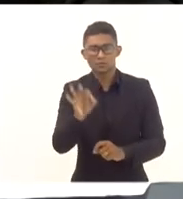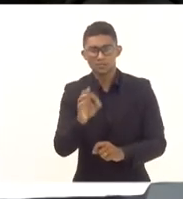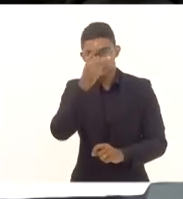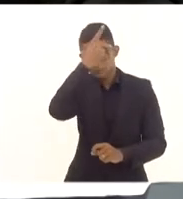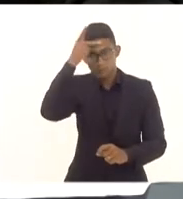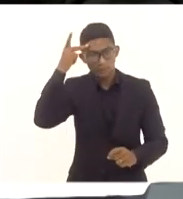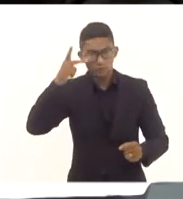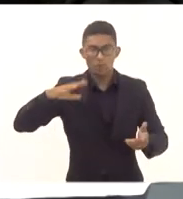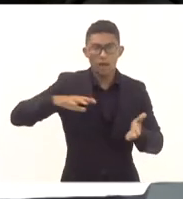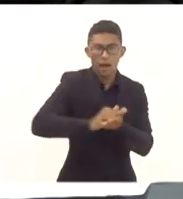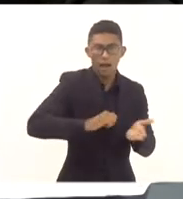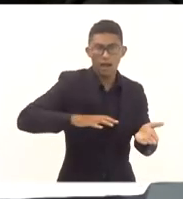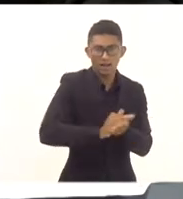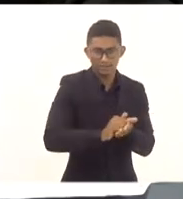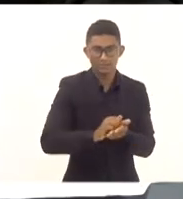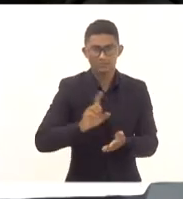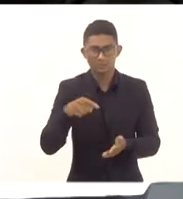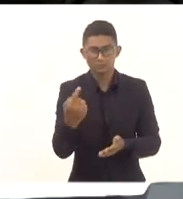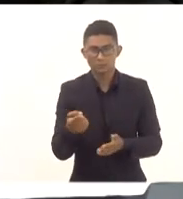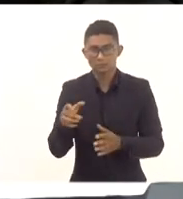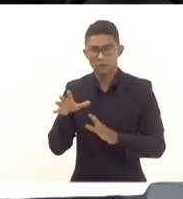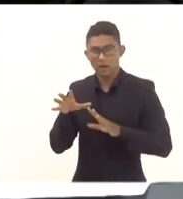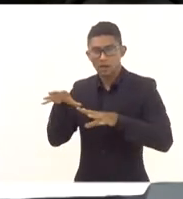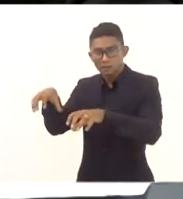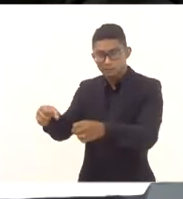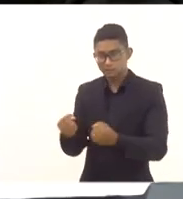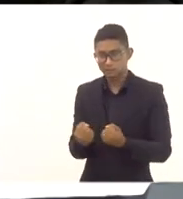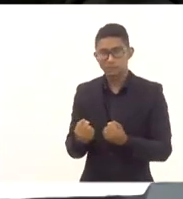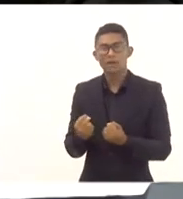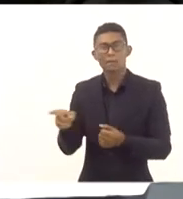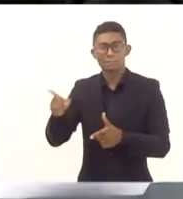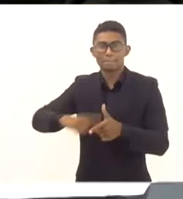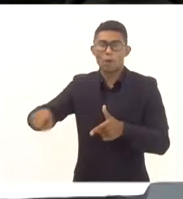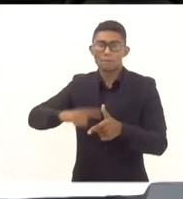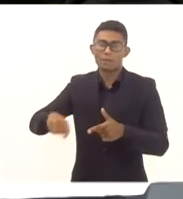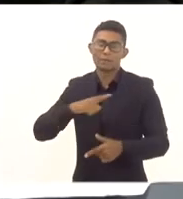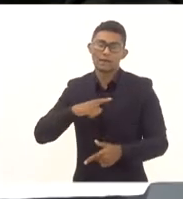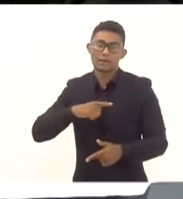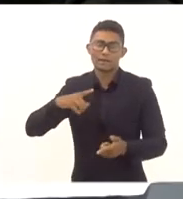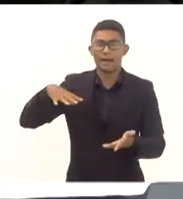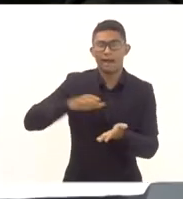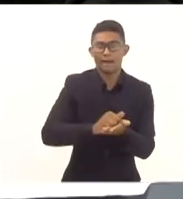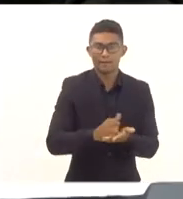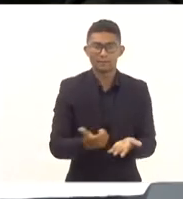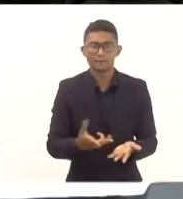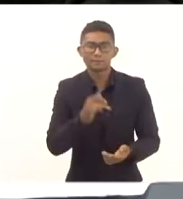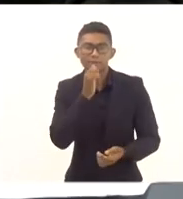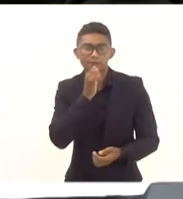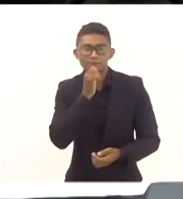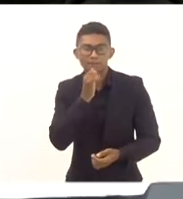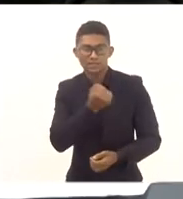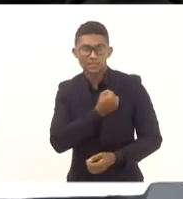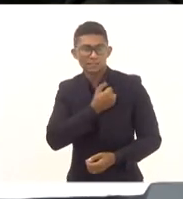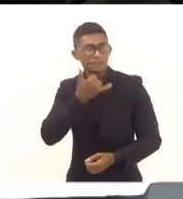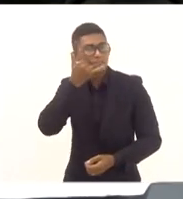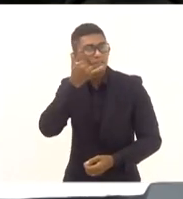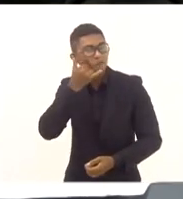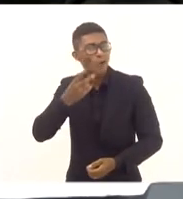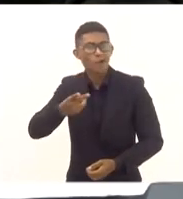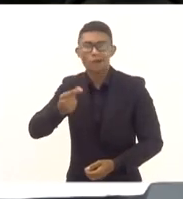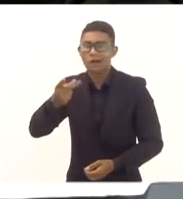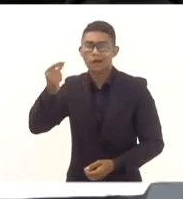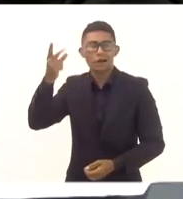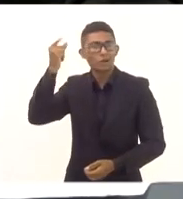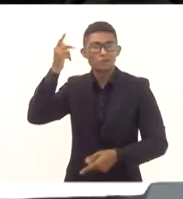cadastros que a gente recebe do CAD único tem algum problema que seja um telefone antigo que o